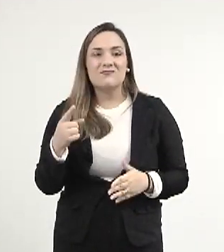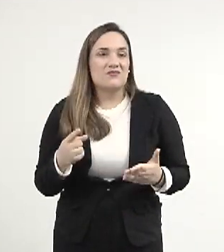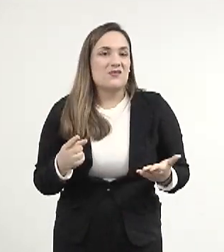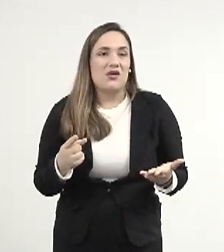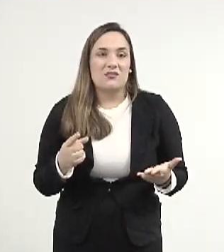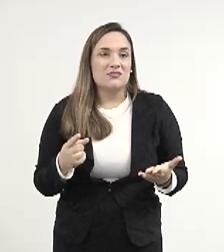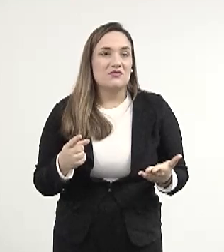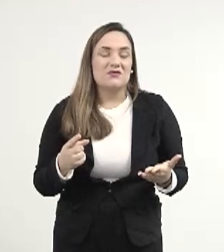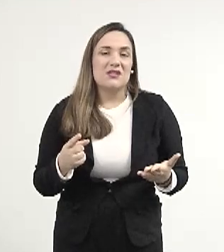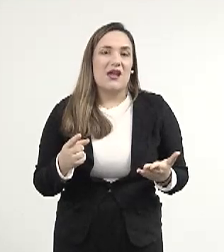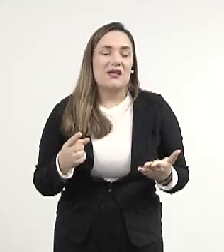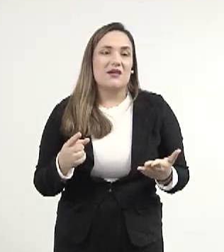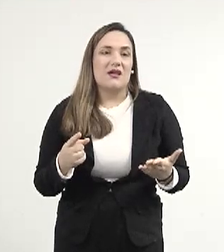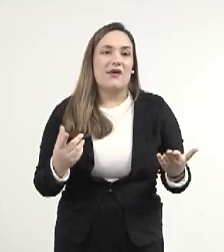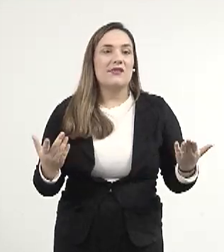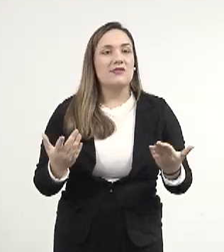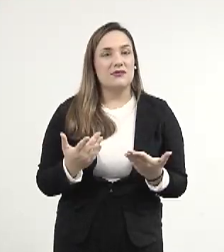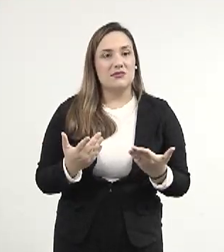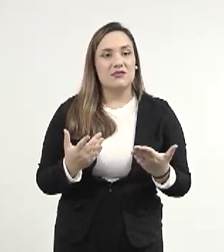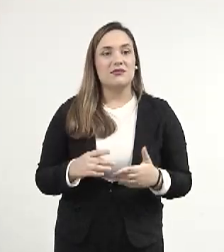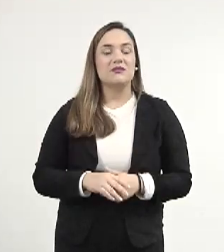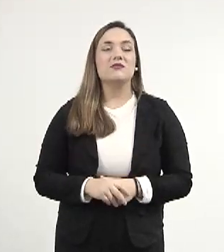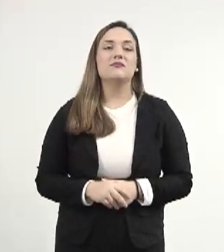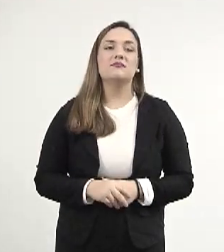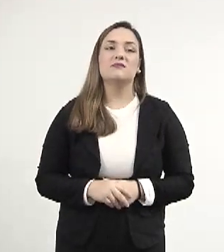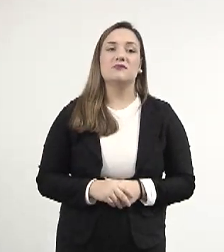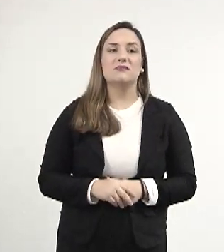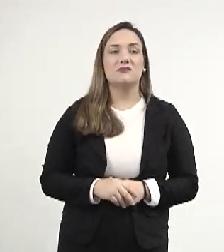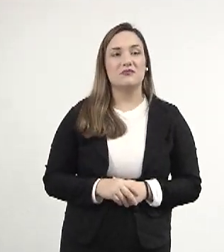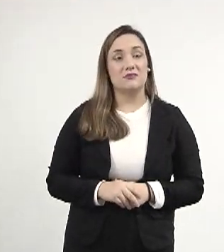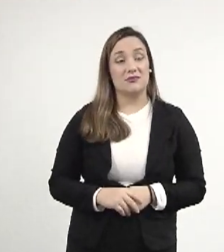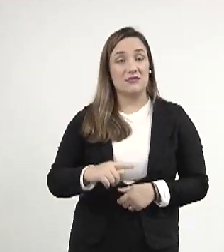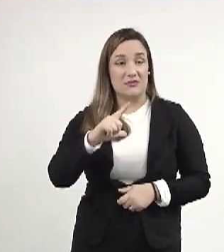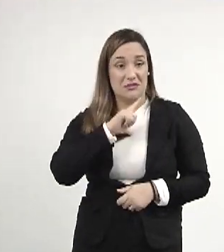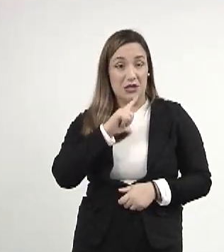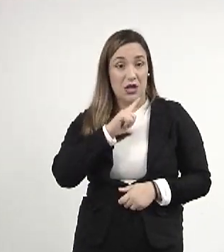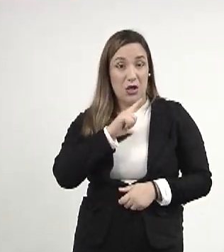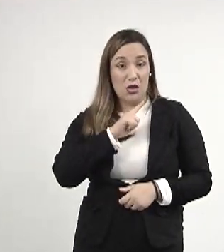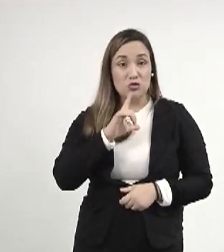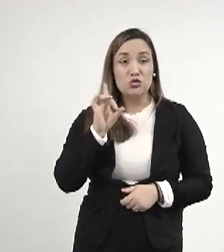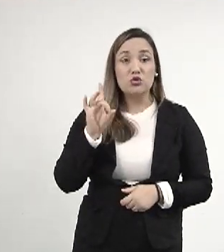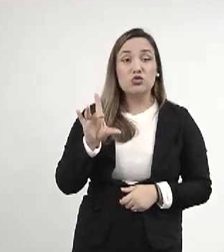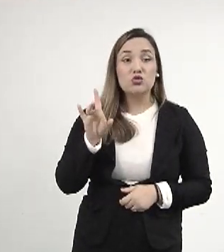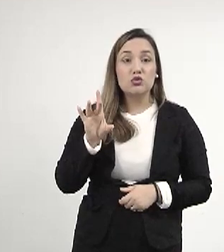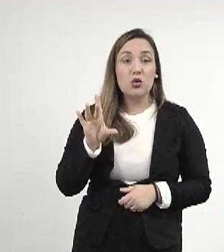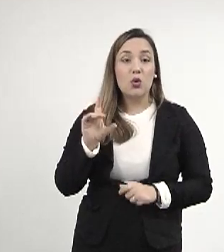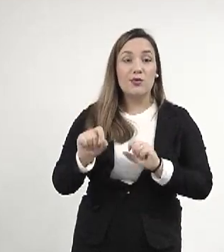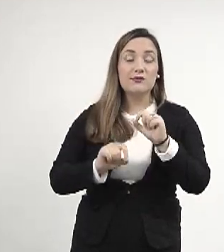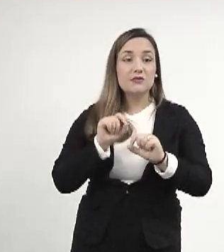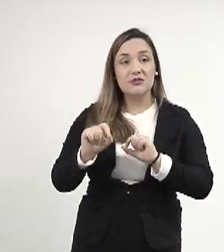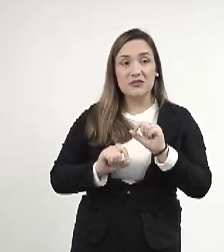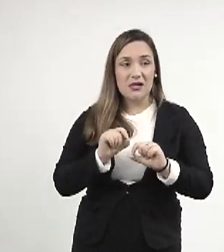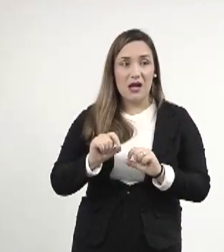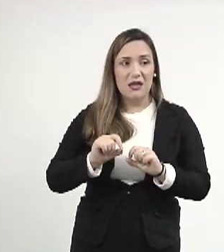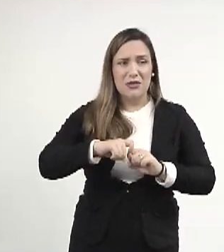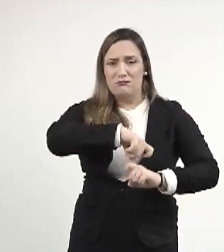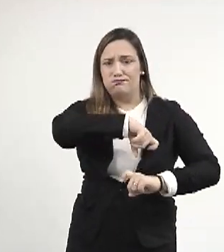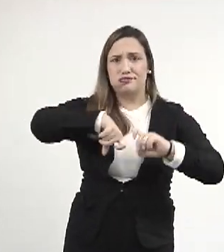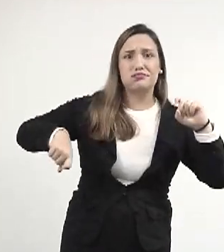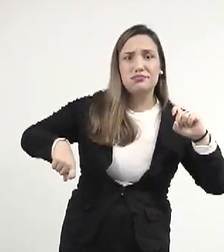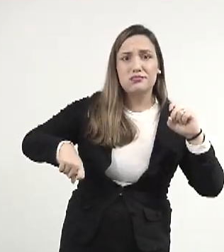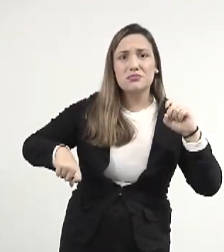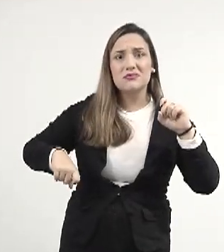estamos falando aí, senhores e senhoras, tão somente de casos desses atendimentos aqui de estupro de